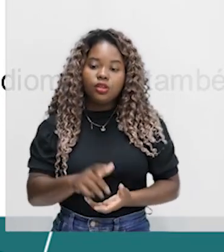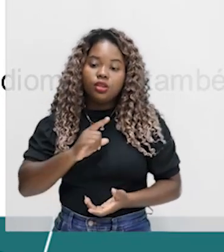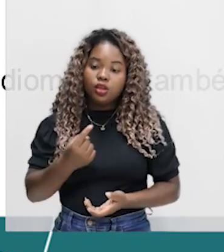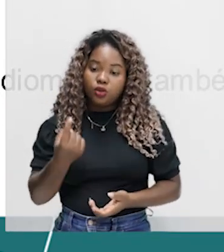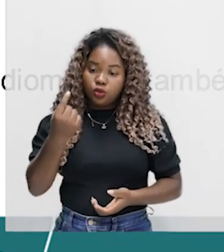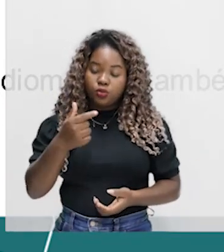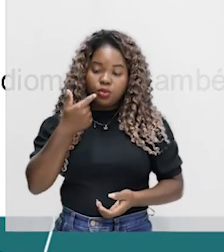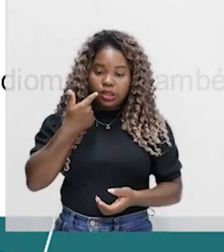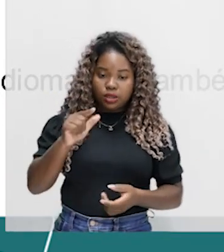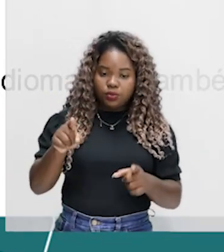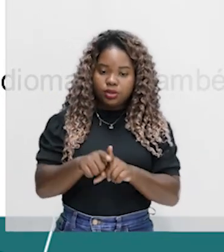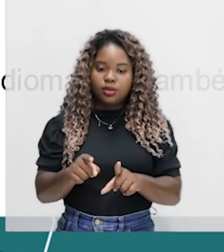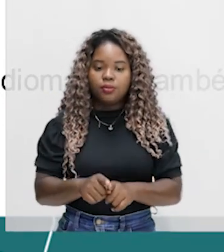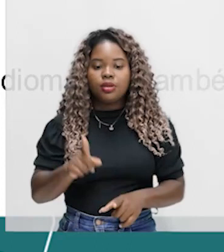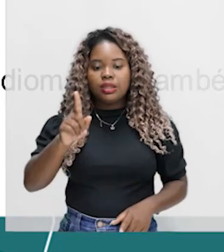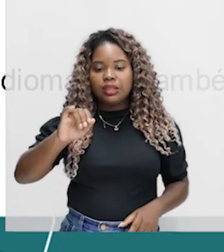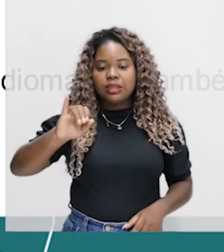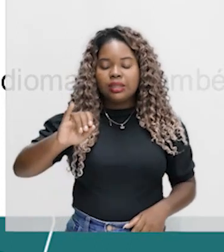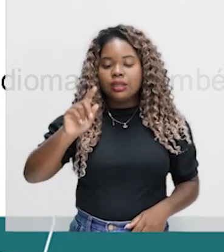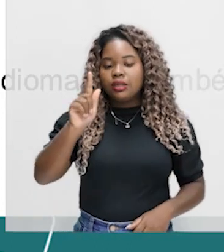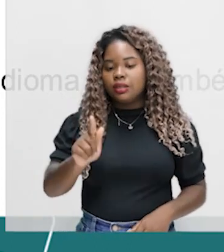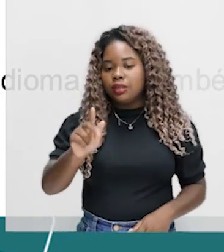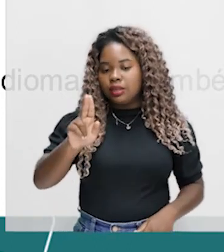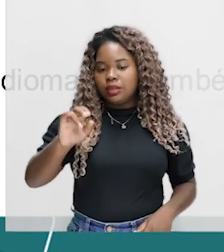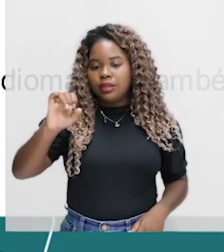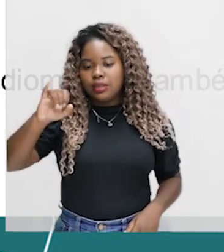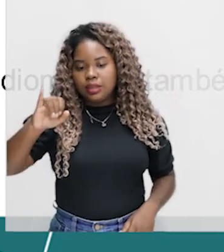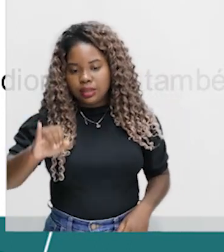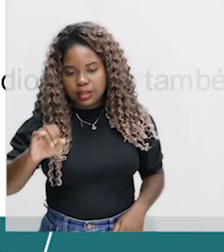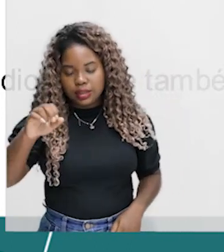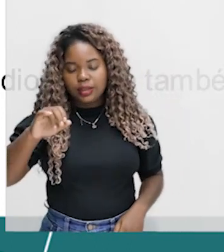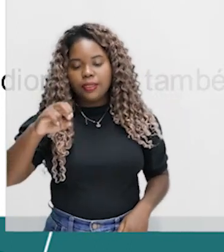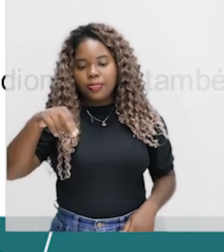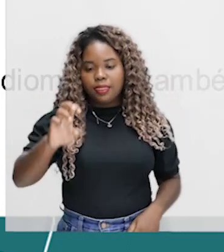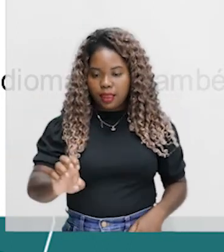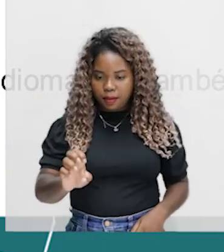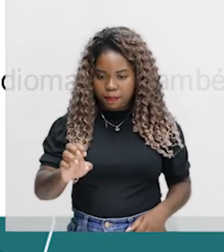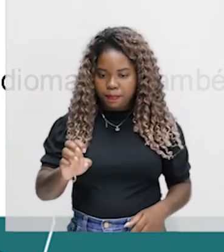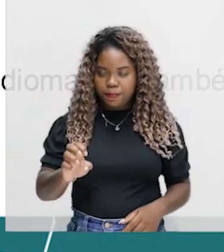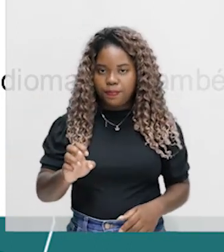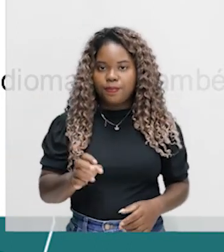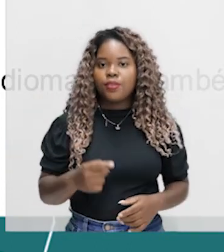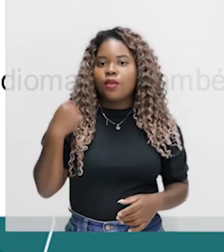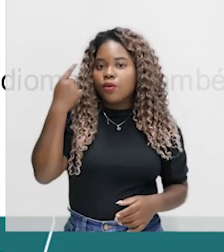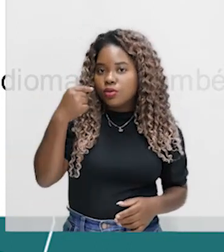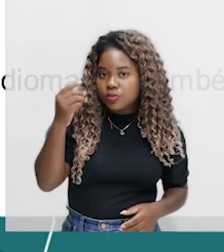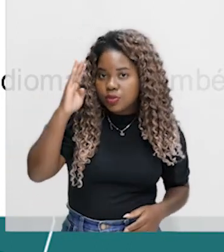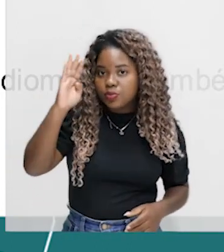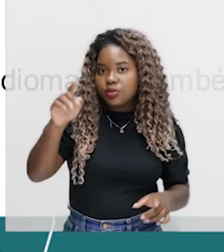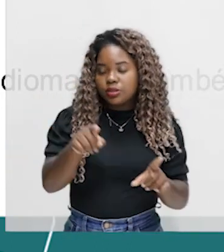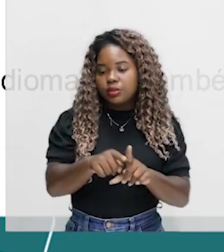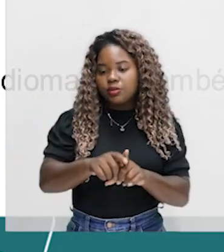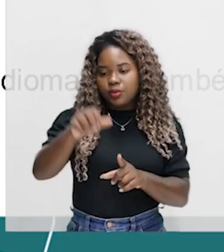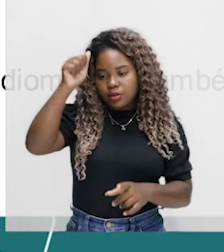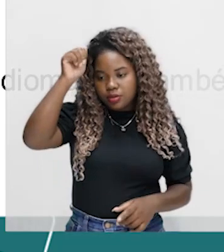uma língua oficial. Na Guiné Equatorial, o espanhol é o principal idioma do país africano, que também